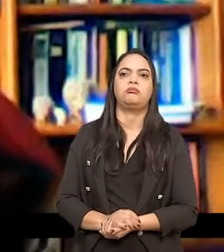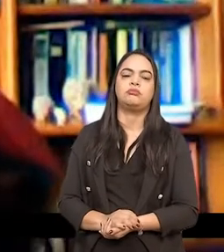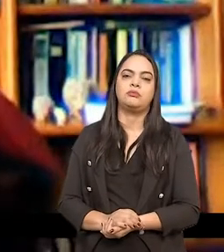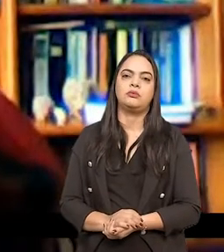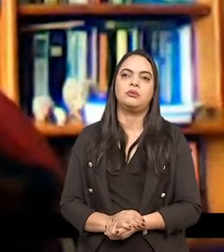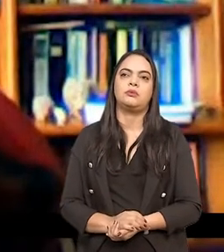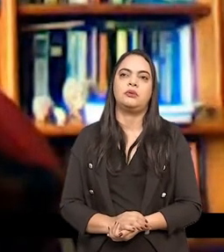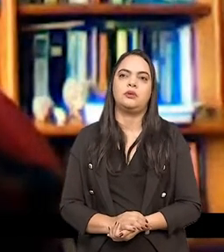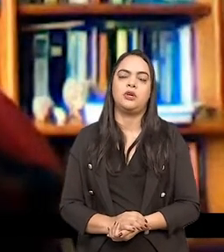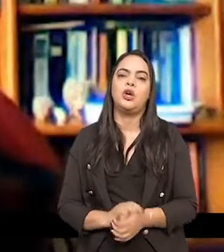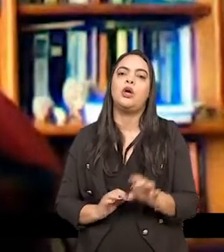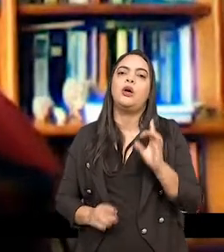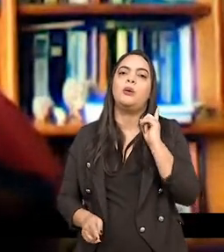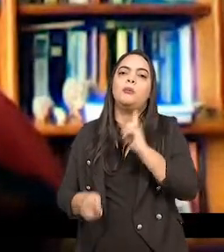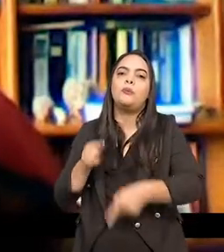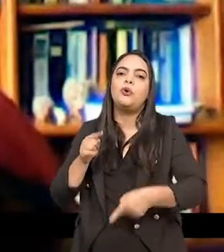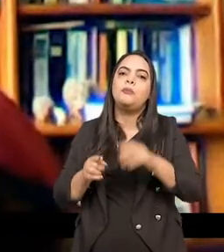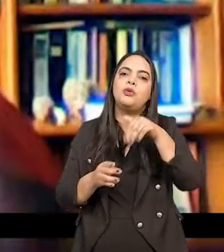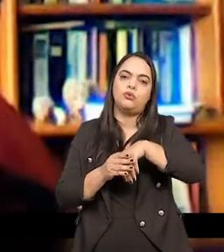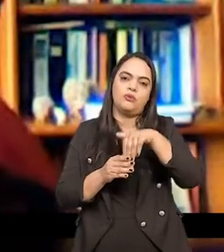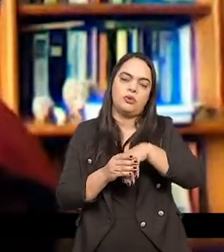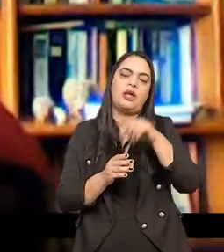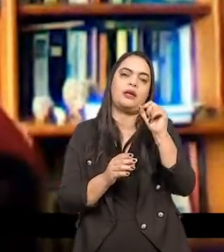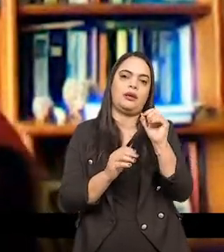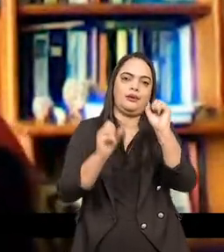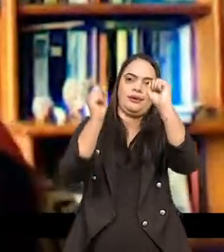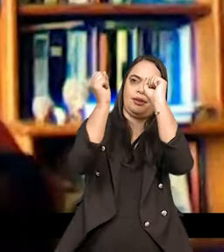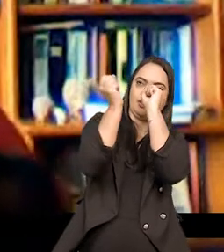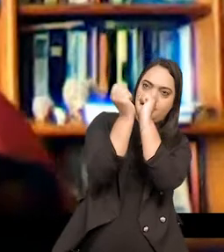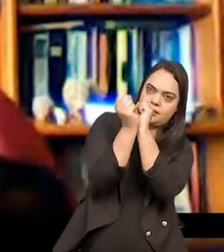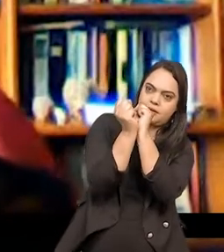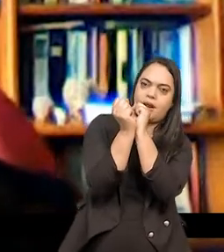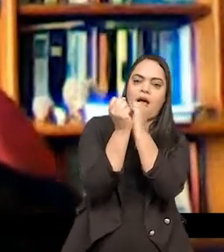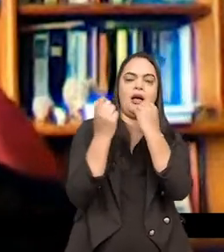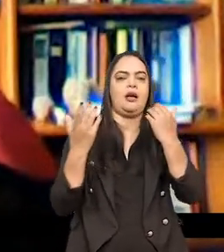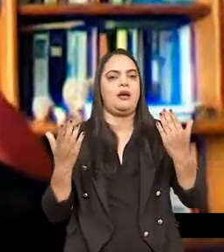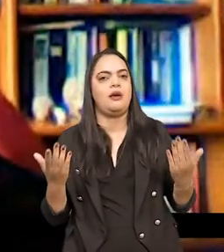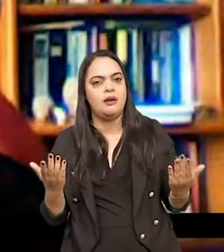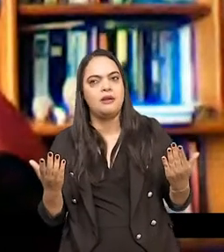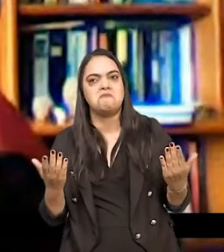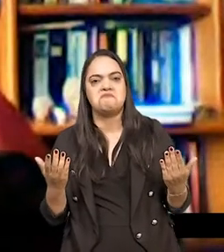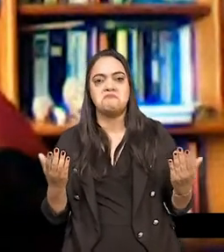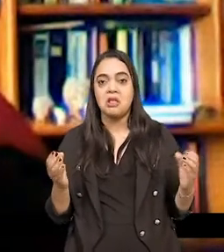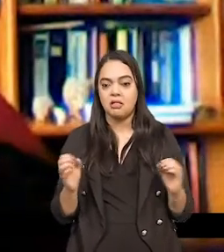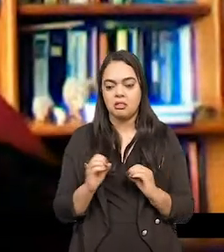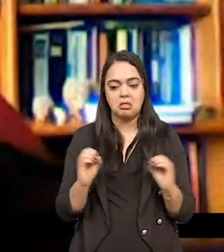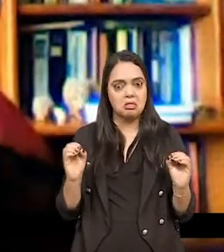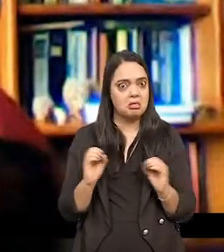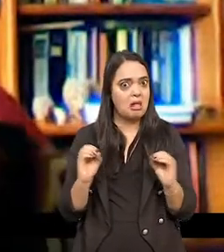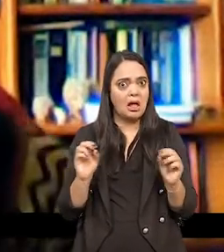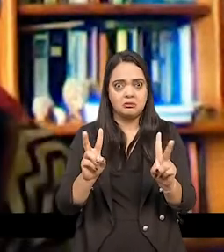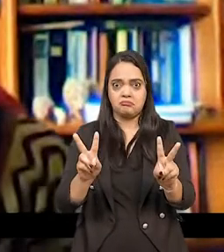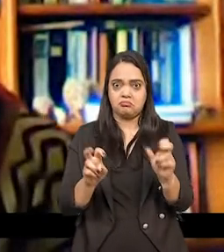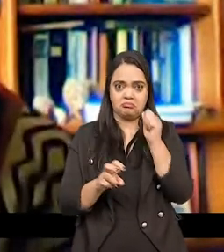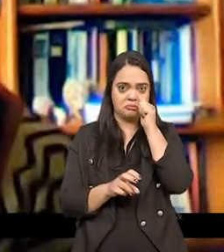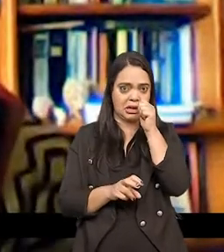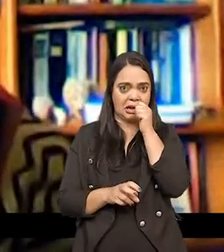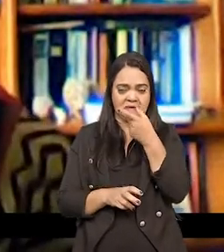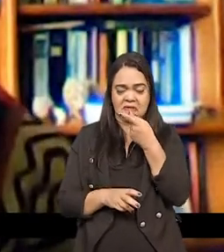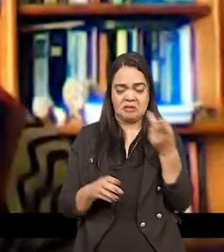Estão proibidos de votar os escravos, os religiosos, tal, tal. E não se falava nada das mulheres.